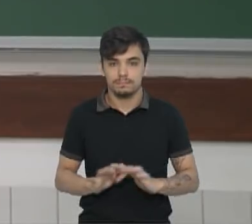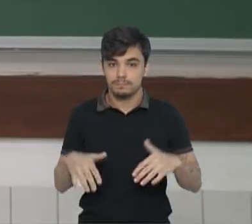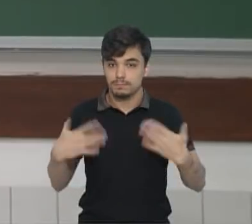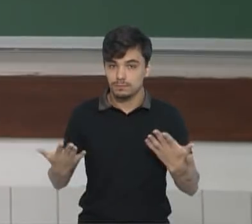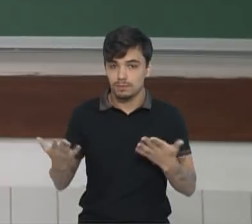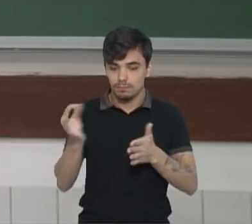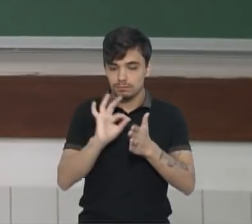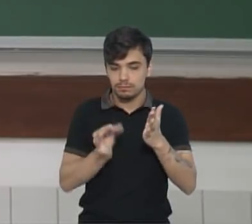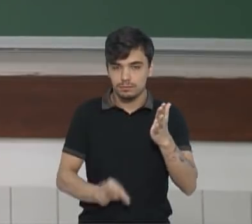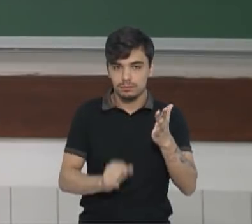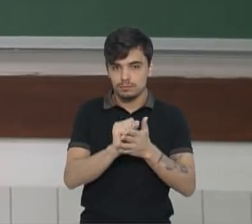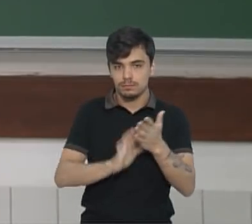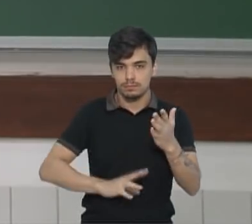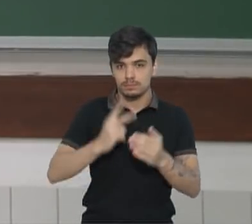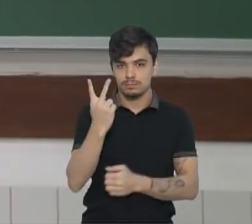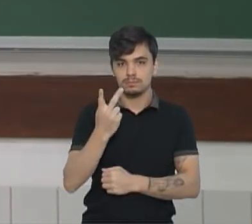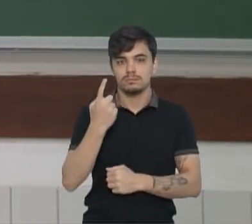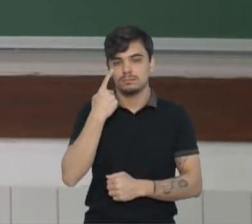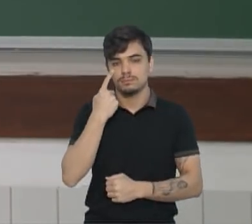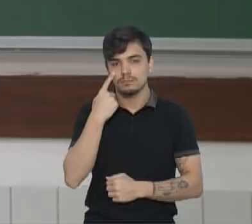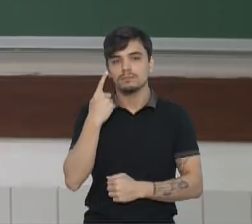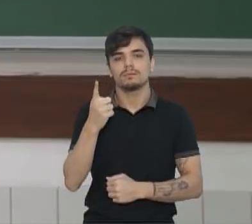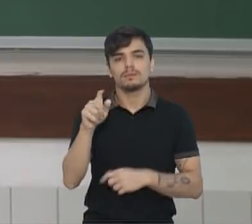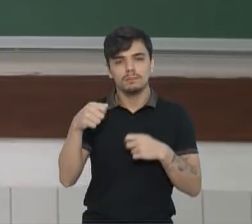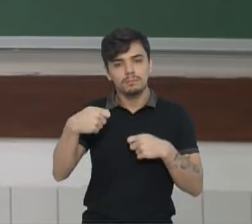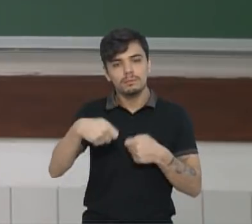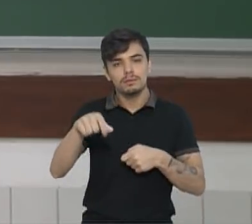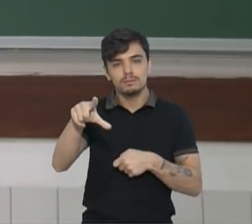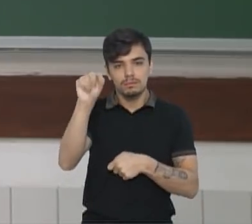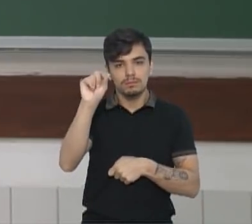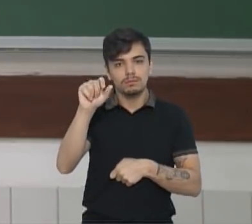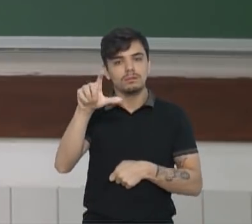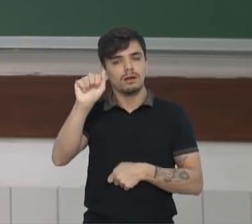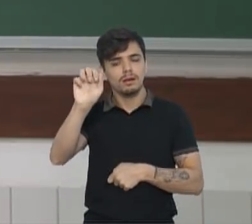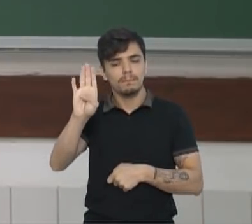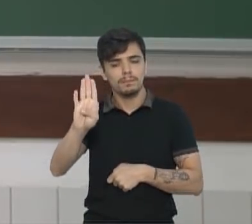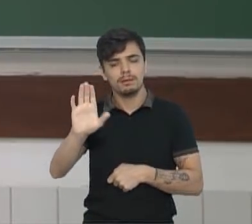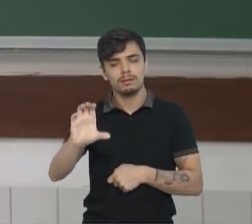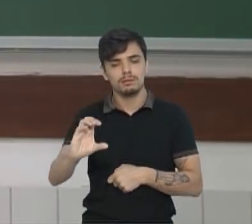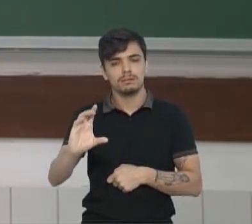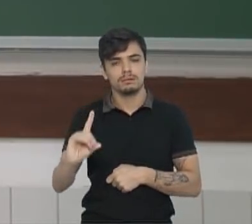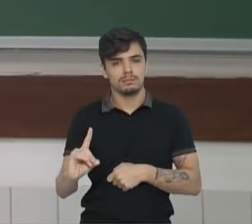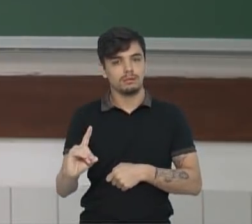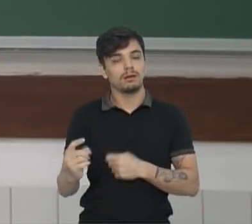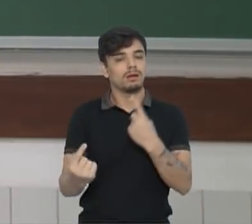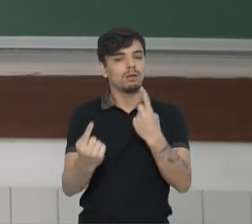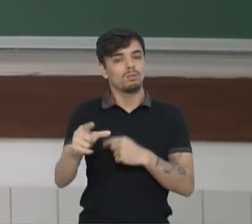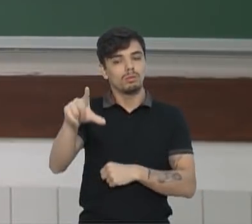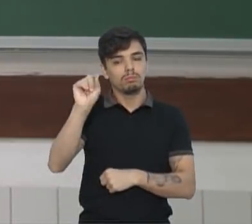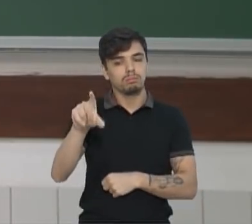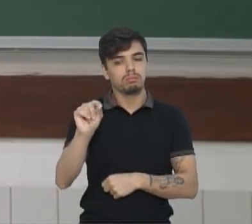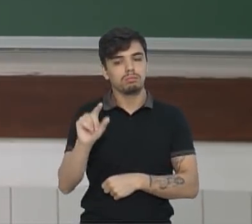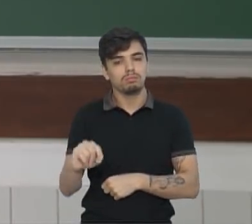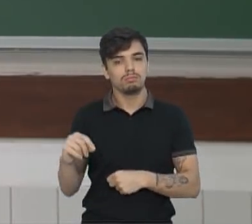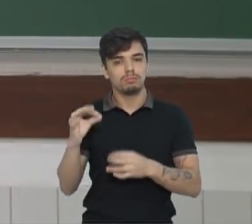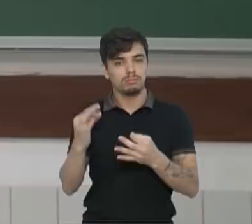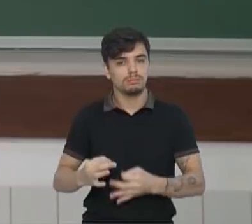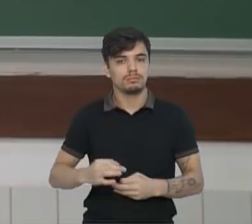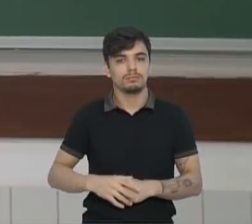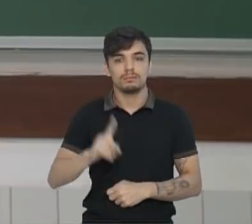Então vamos para a correção da atividade 2. Então vocês tinham que escolher entre a letra A, B, C e D qual a alternativa correta.